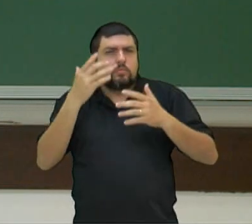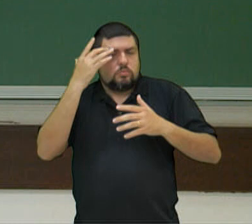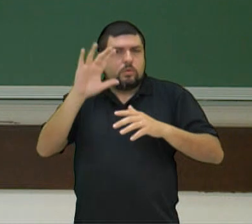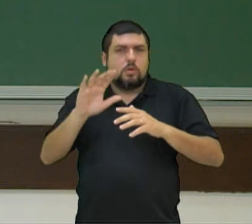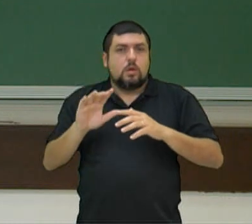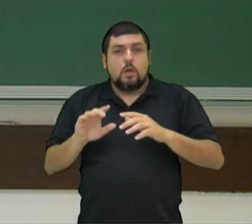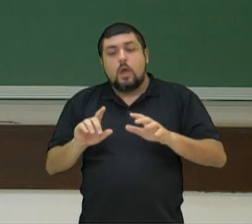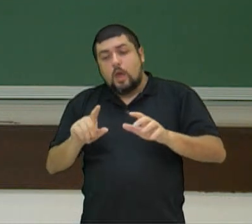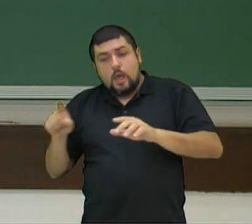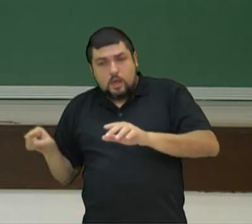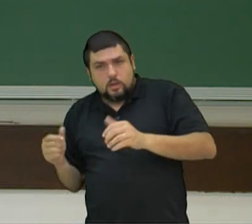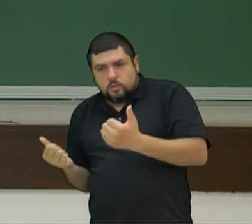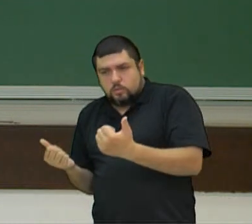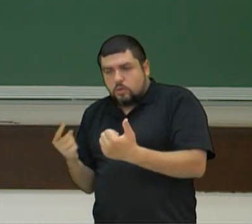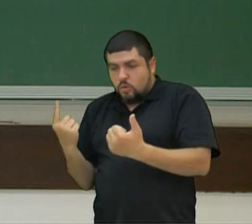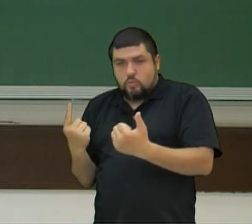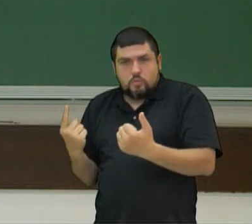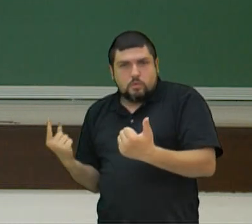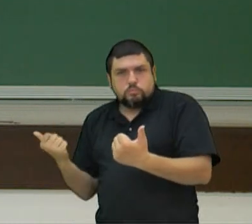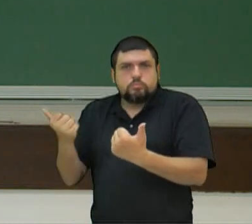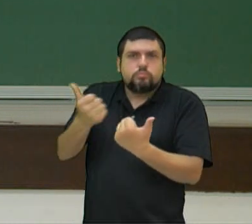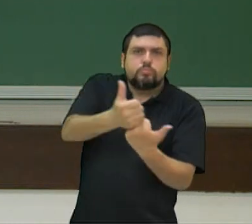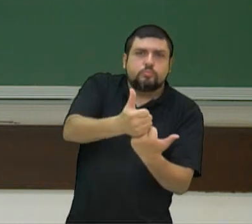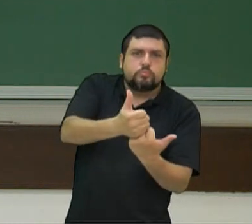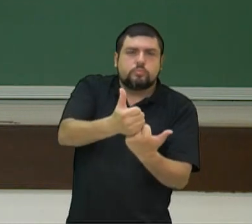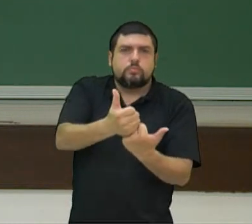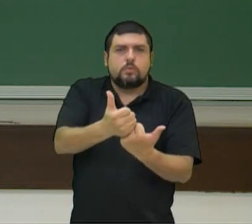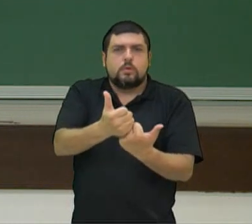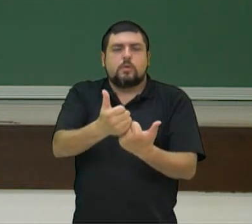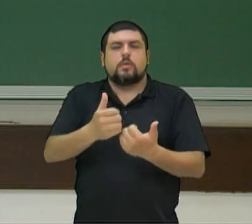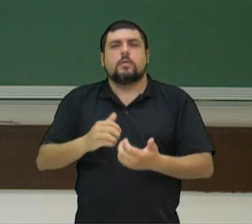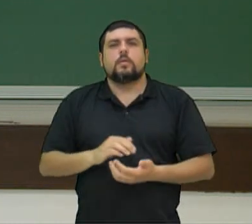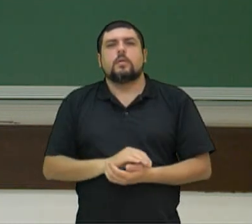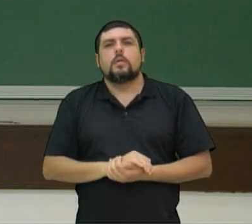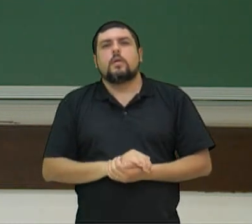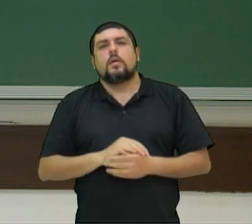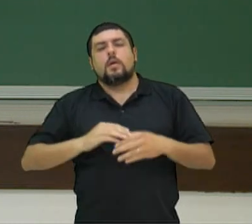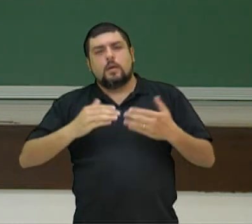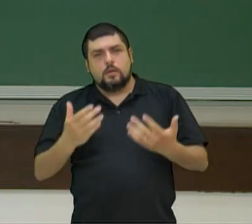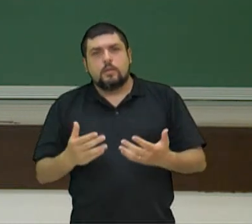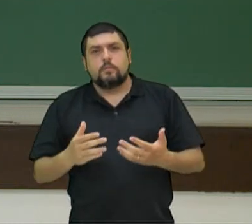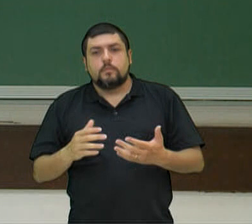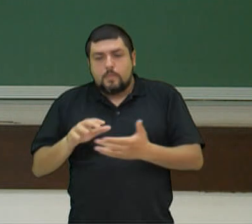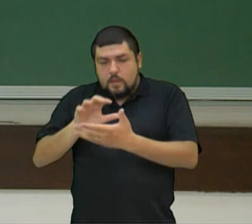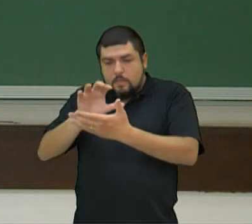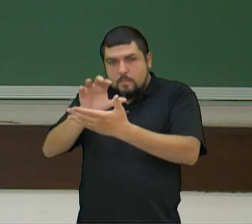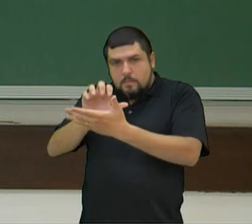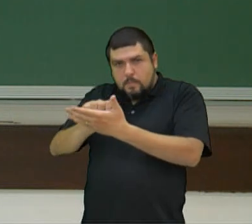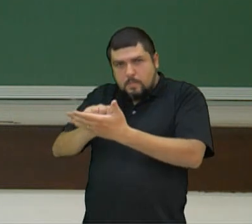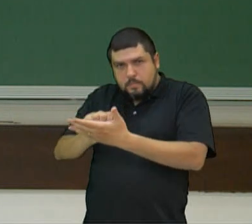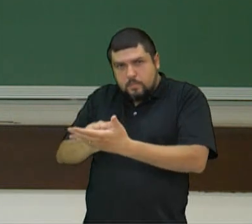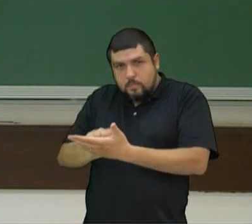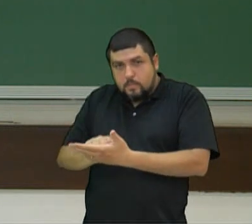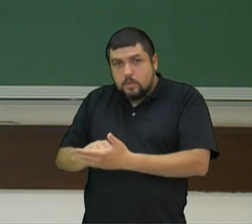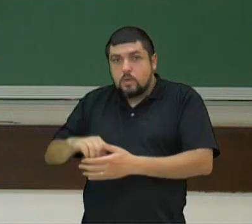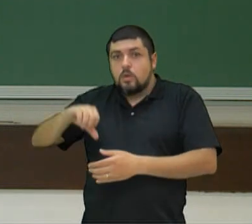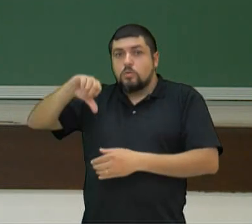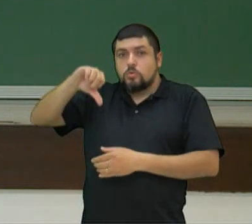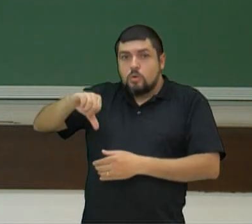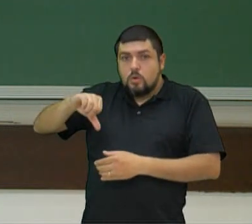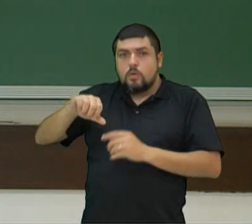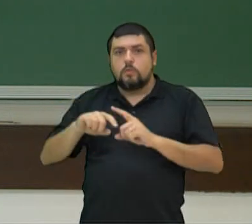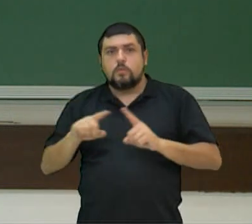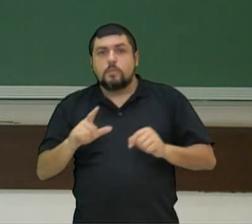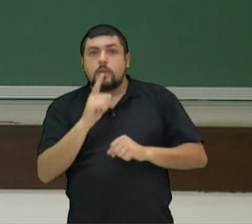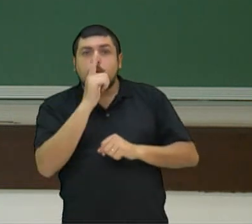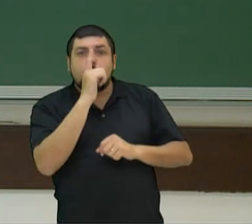essa nona integrante pode completar a equipe durante a competição. Por isso, são inscritas 9 meninas, mas